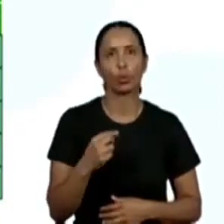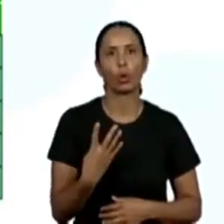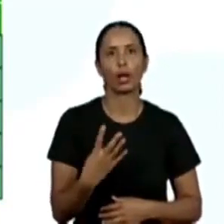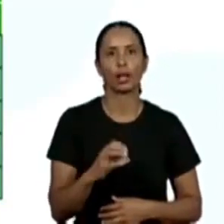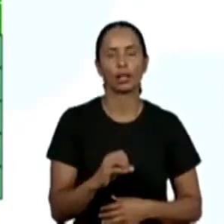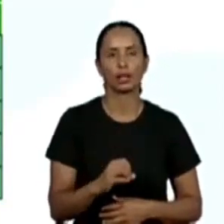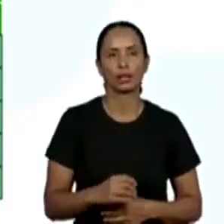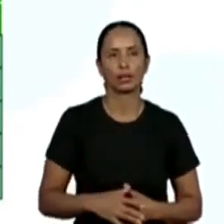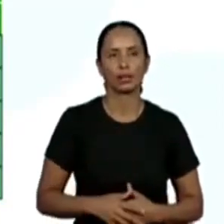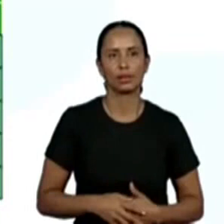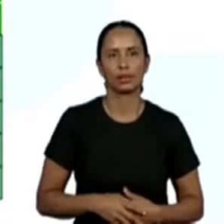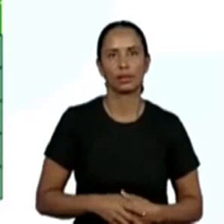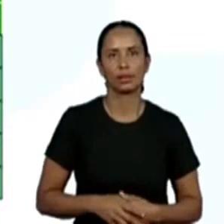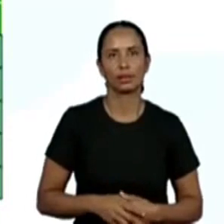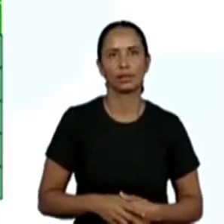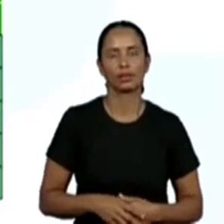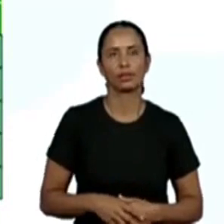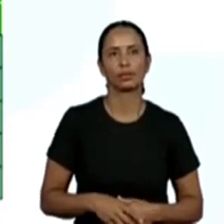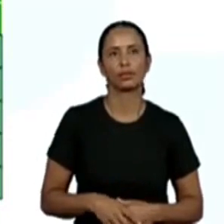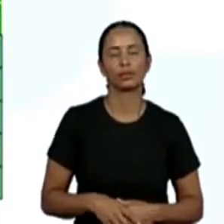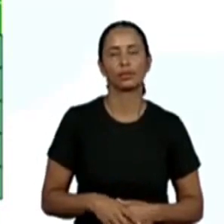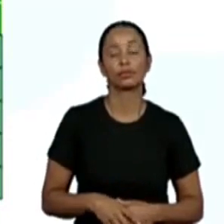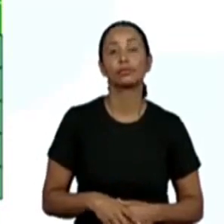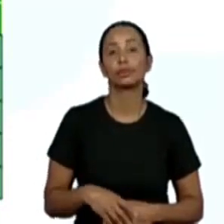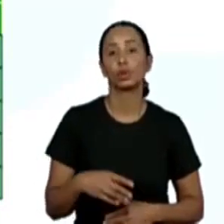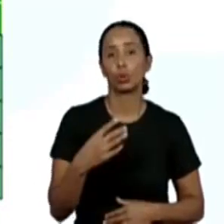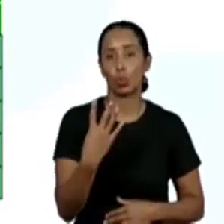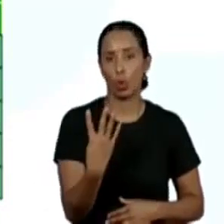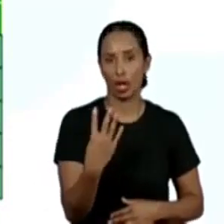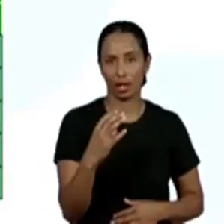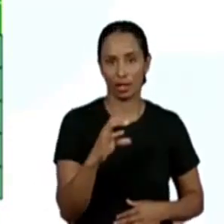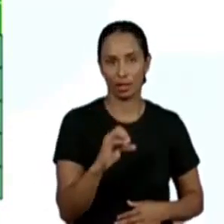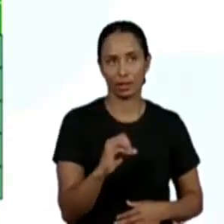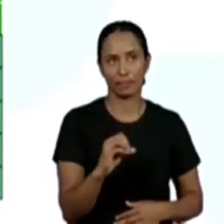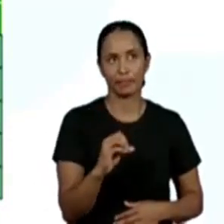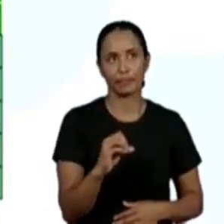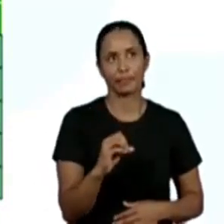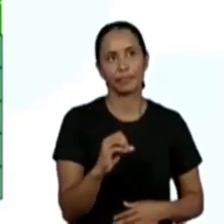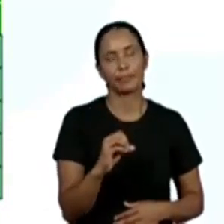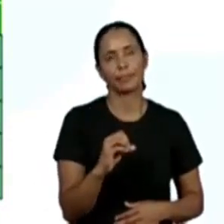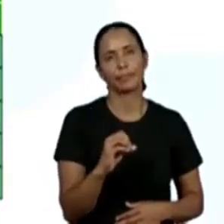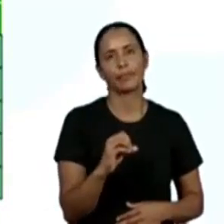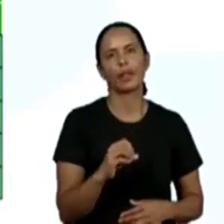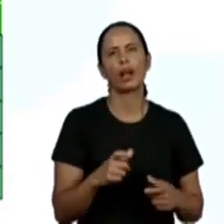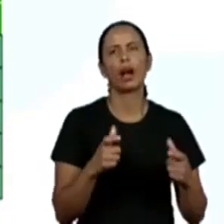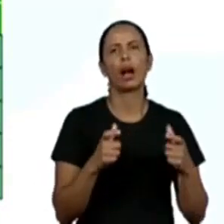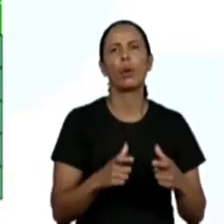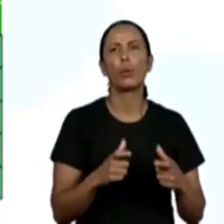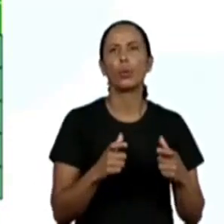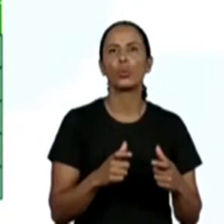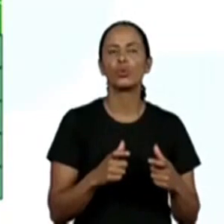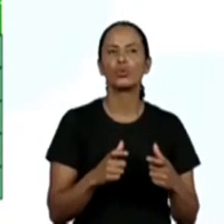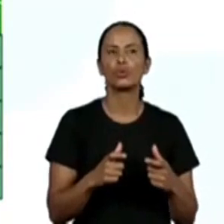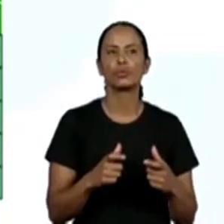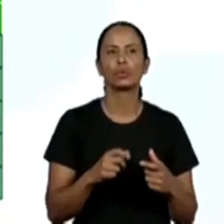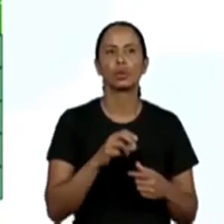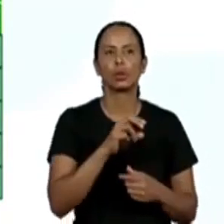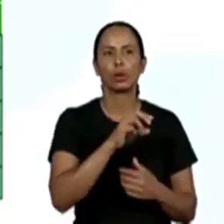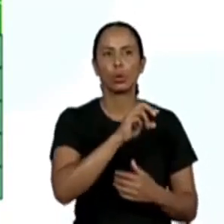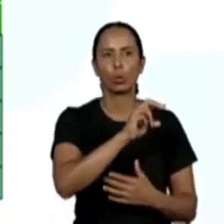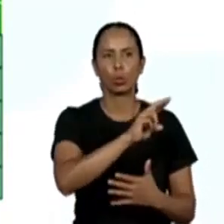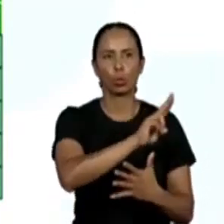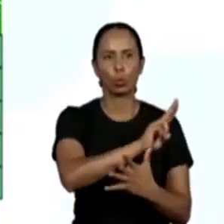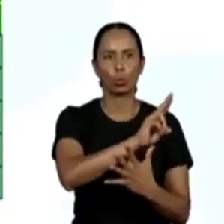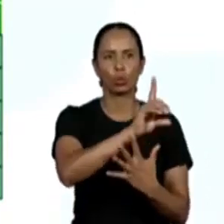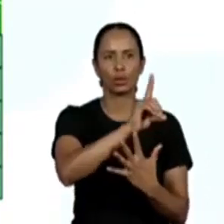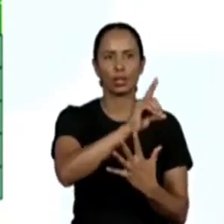pegar a caneta. Então, o 40 que está aqui, ó, ele está aqui, ó, na casa da dezena, ó, 40. Então,